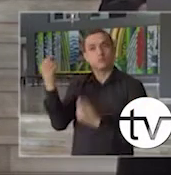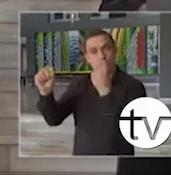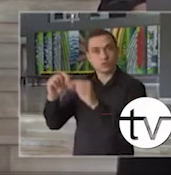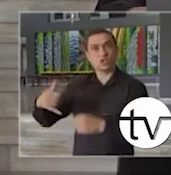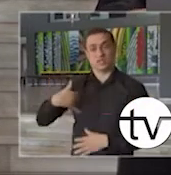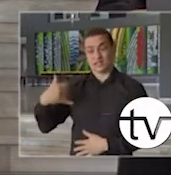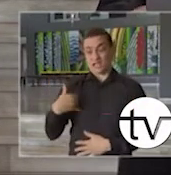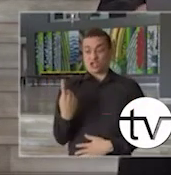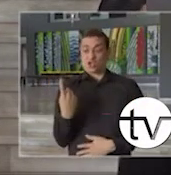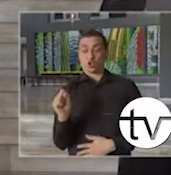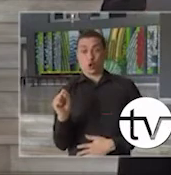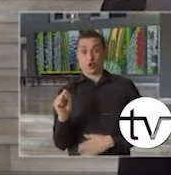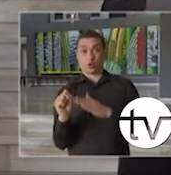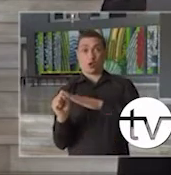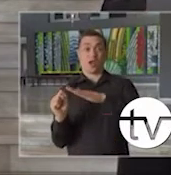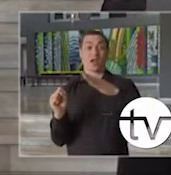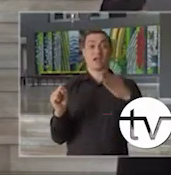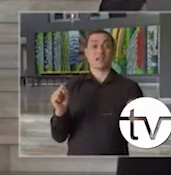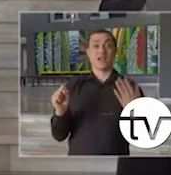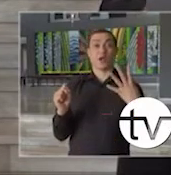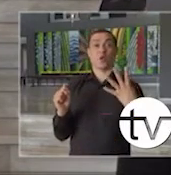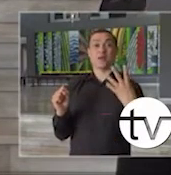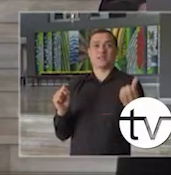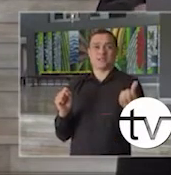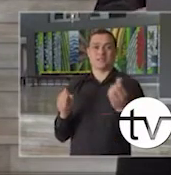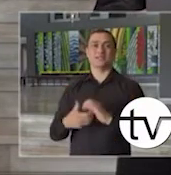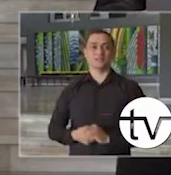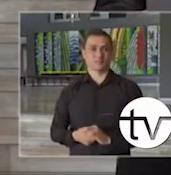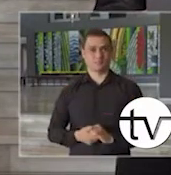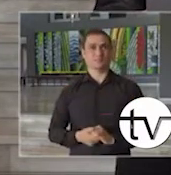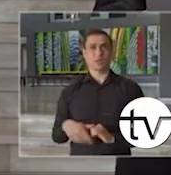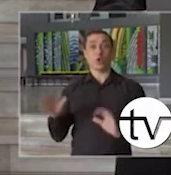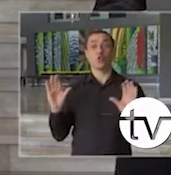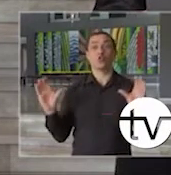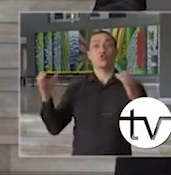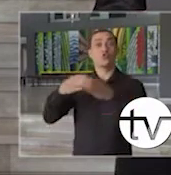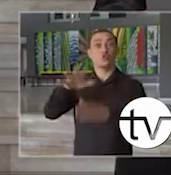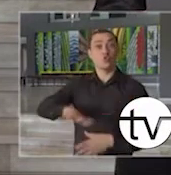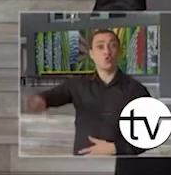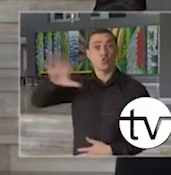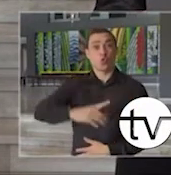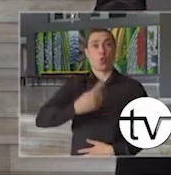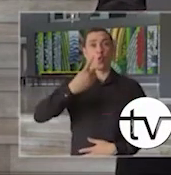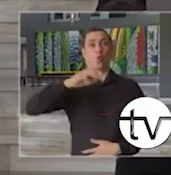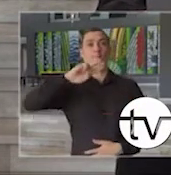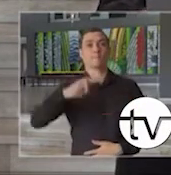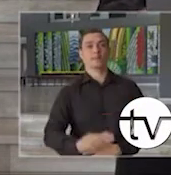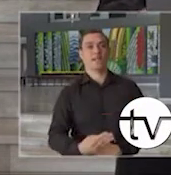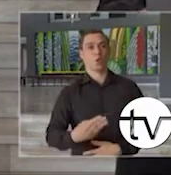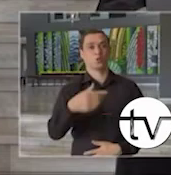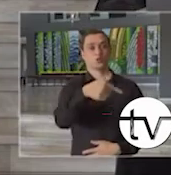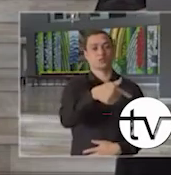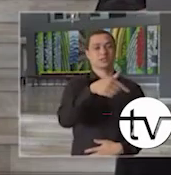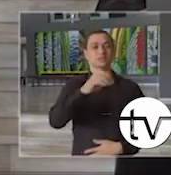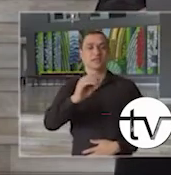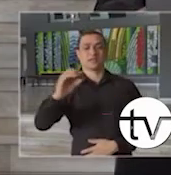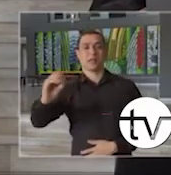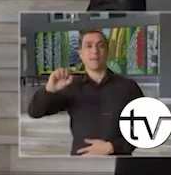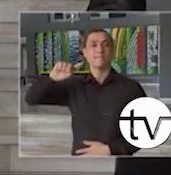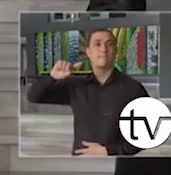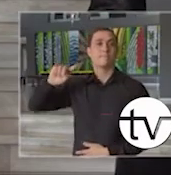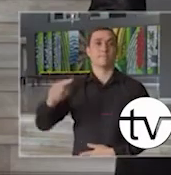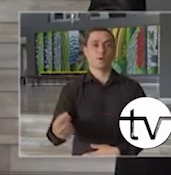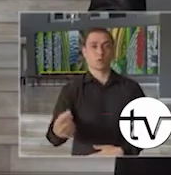faixa de 18 a 46 anos. Um público total de 1 milhão e 700 mil